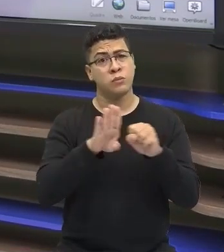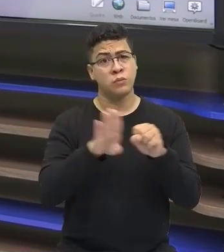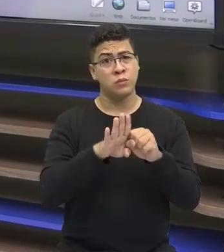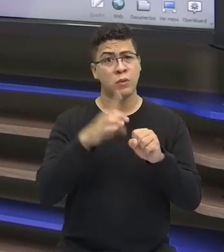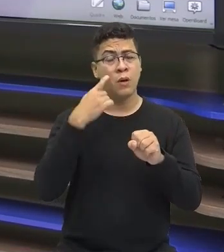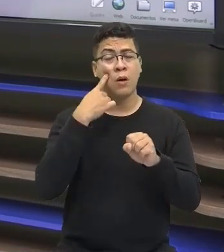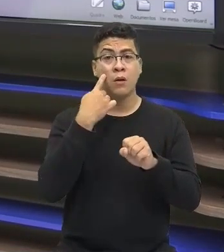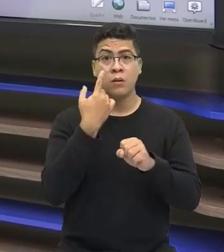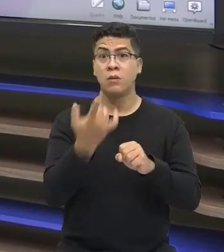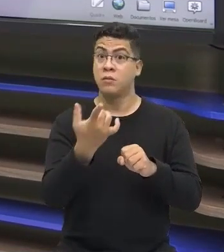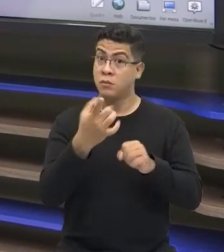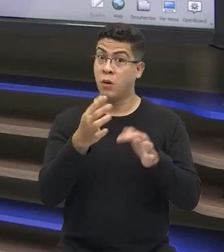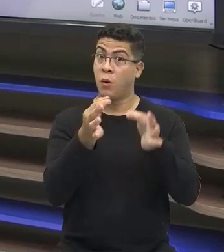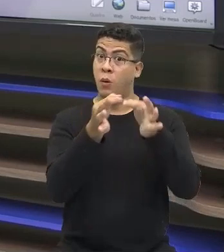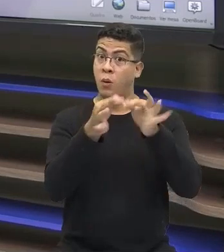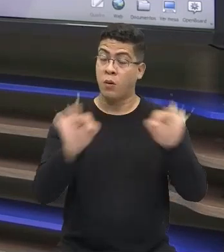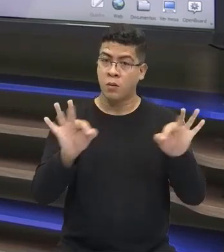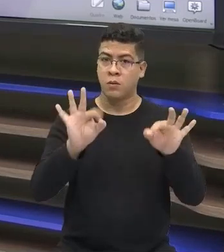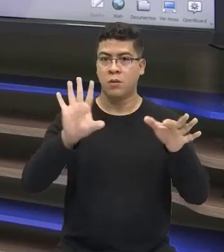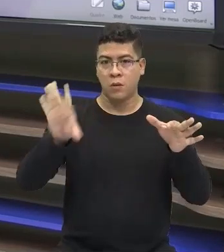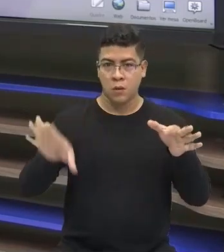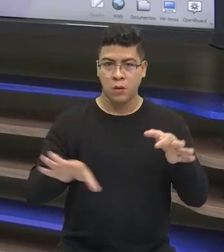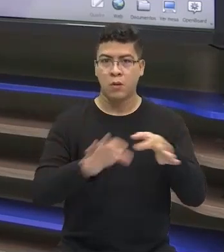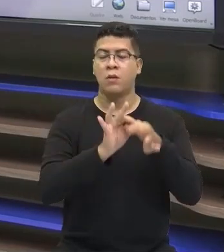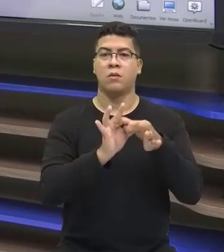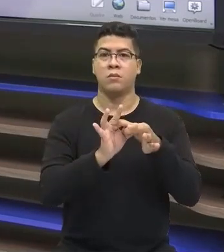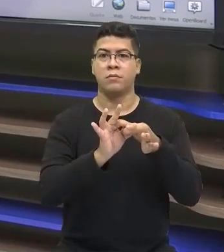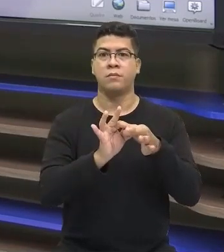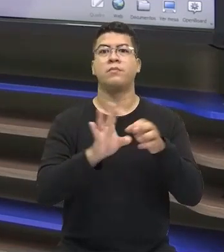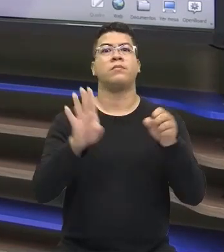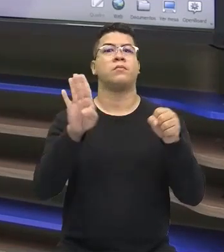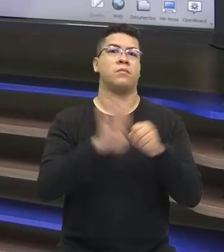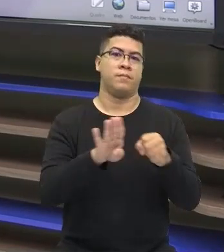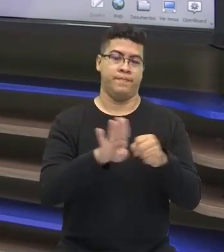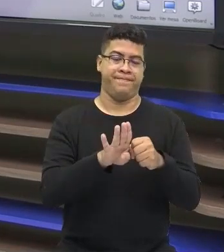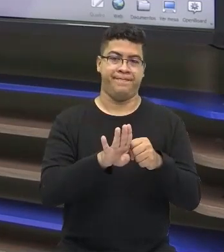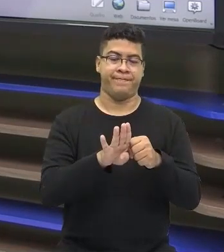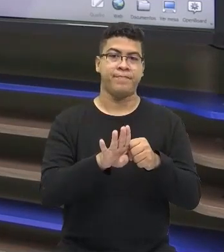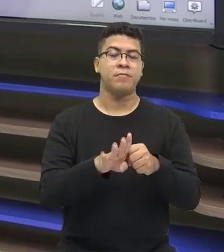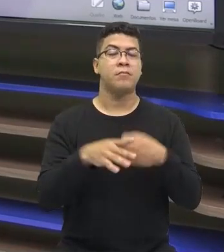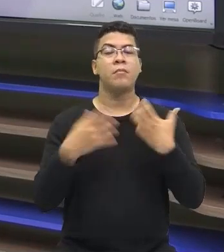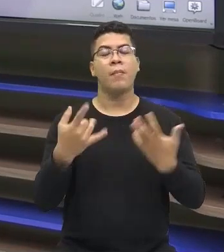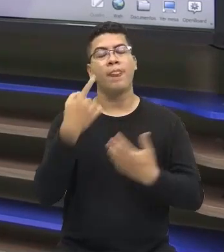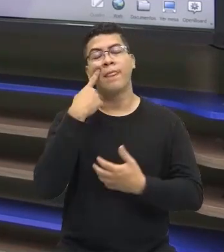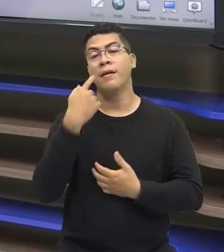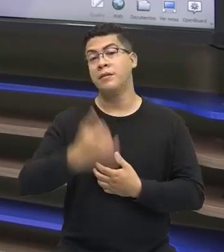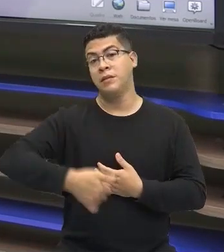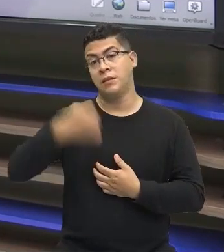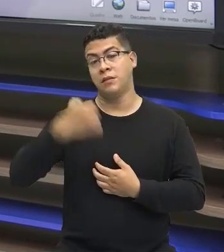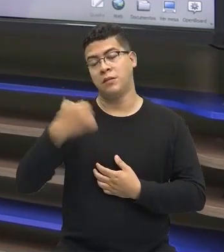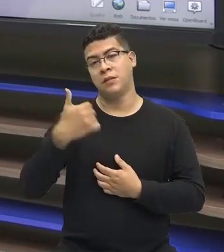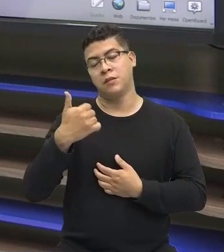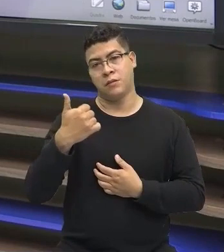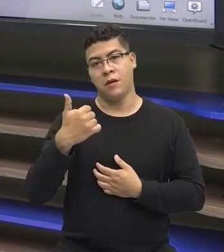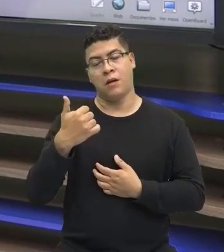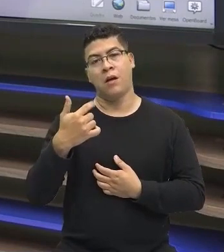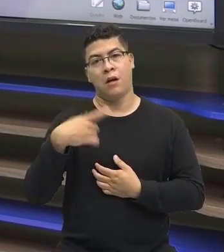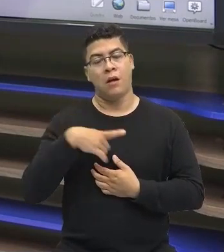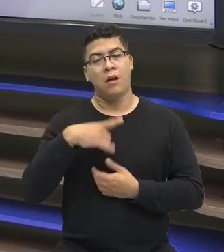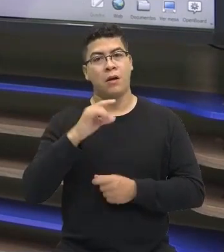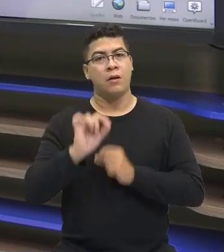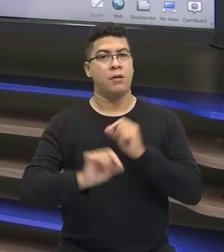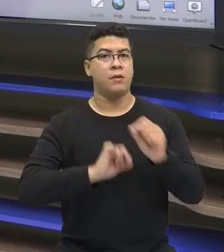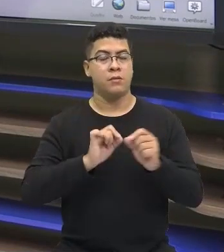nós vamos trabalhar agora são as orações subordinadas substantivas. Primeiramente, nós vamos trabalhar as